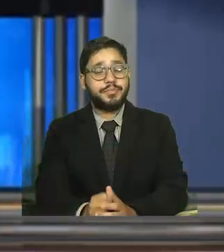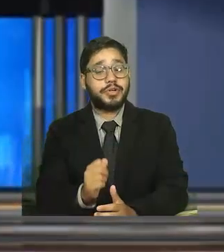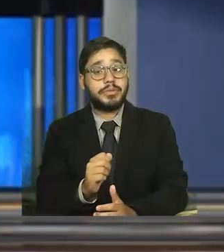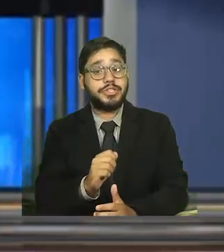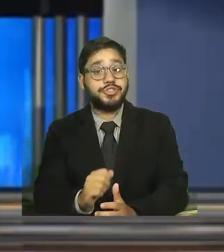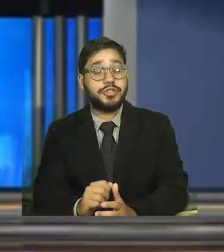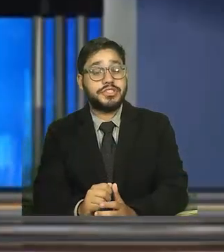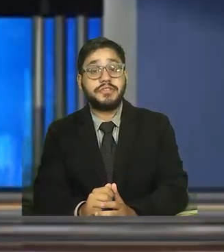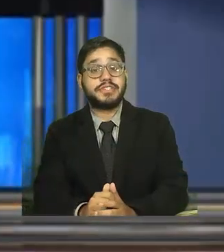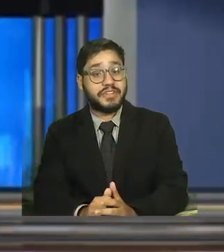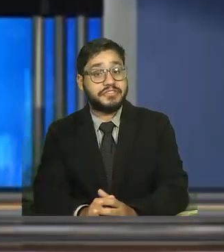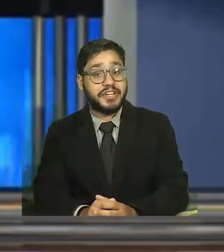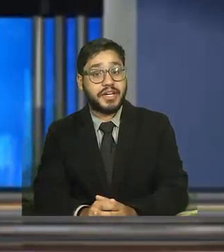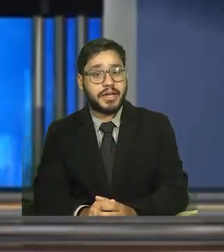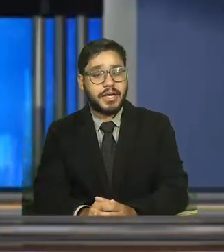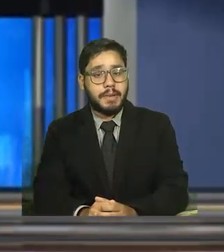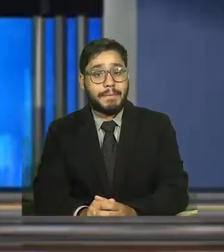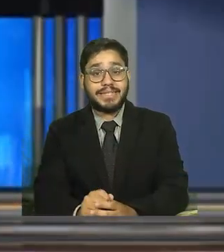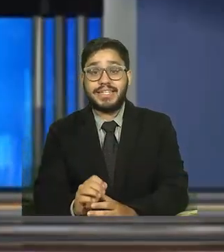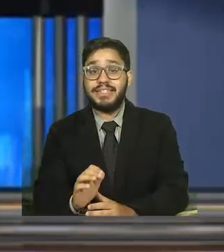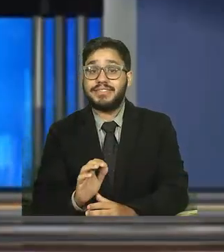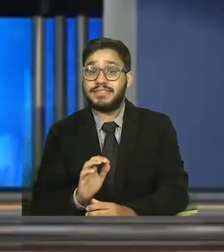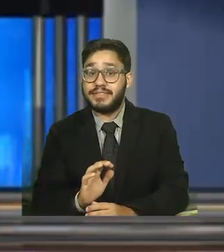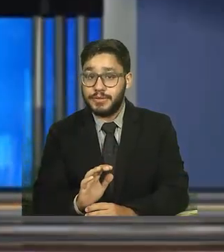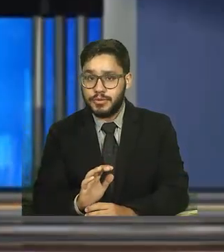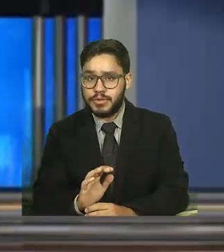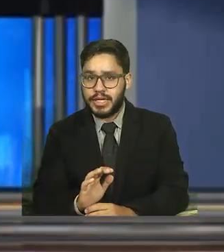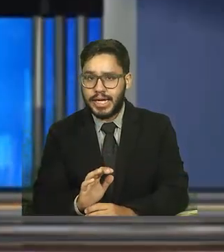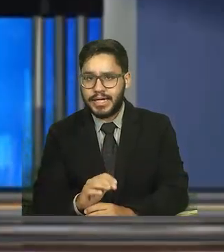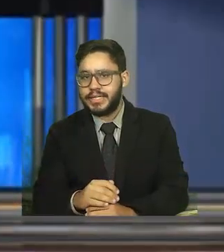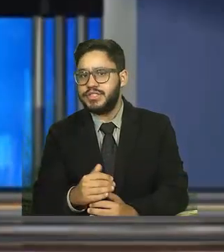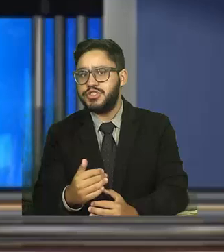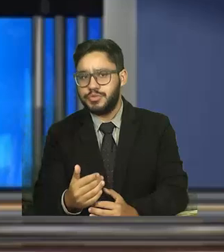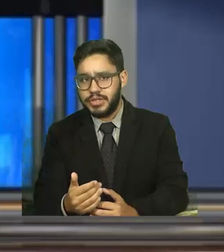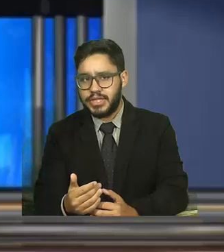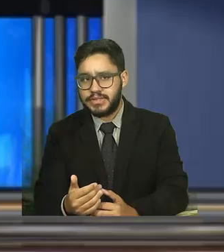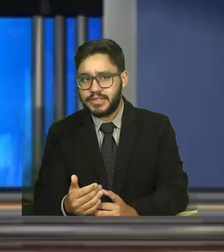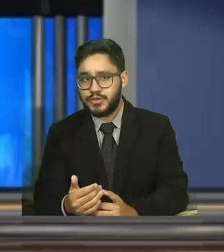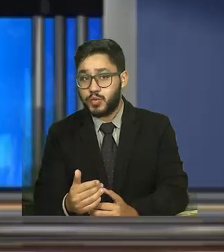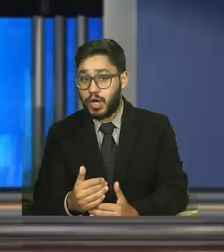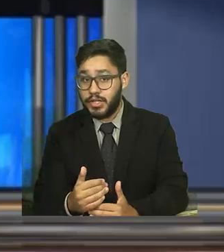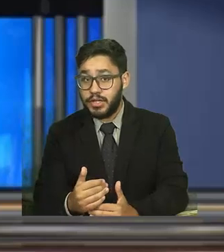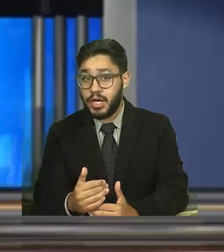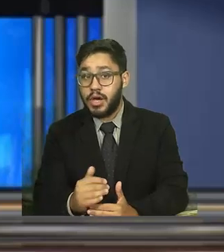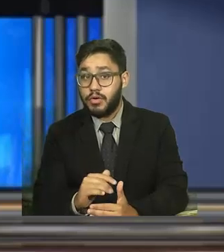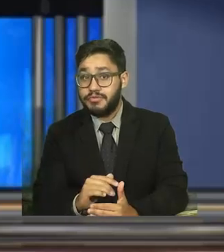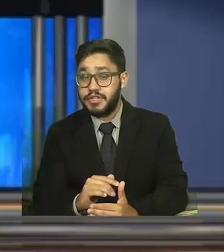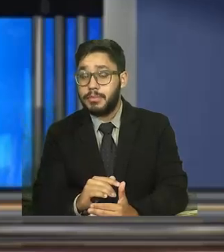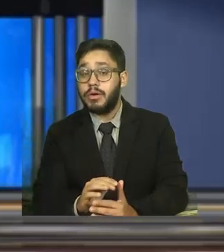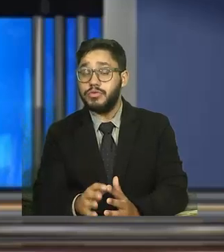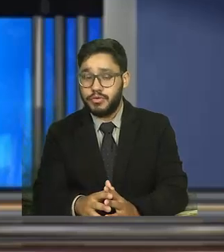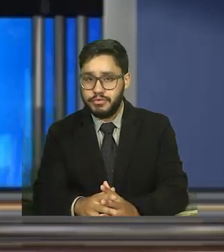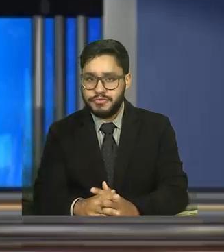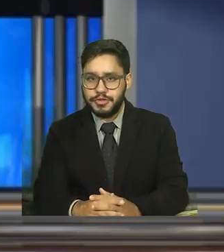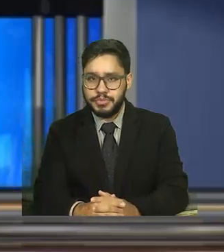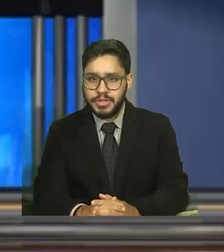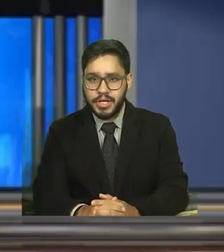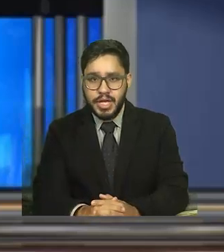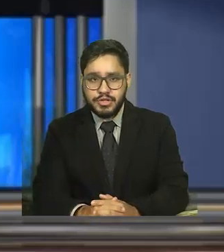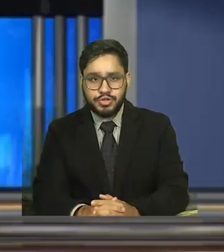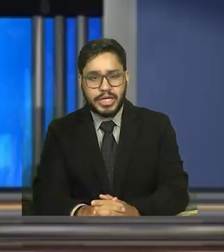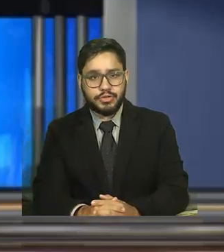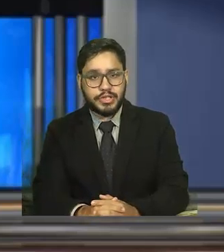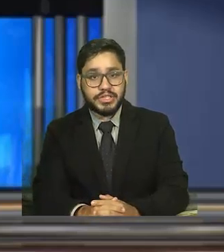Olá, no programa de hoje você vai ver, Matrix 5 terá grandes mudanças, Warner confirma o novo